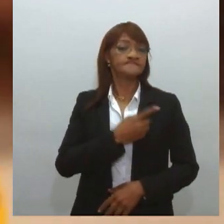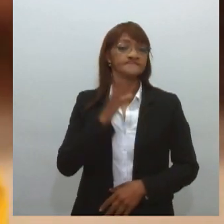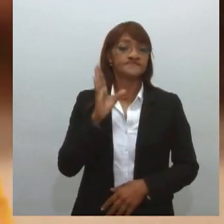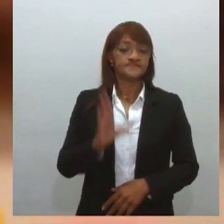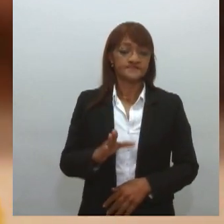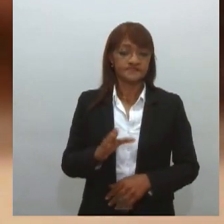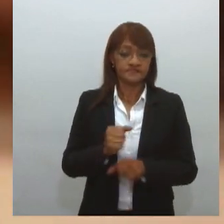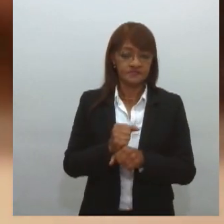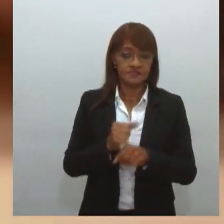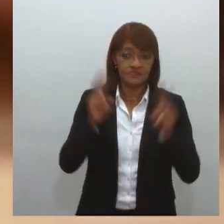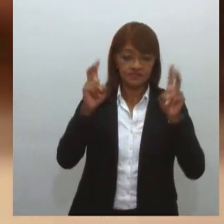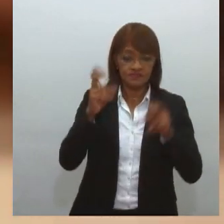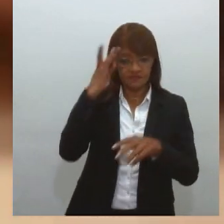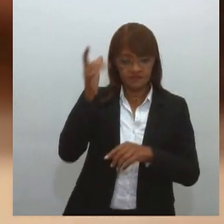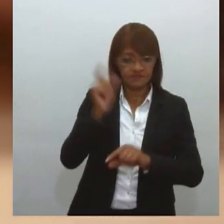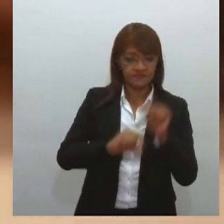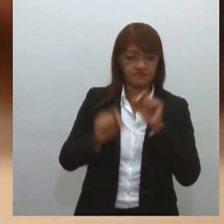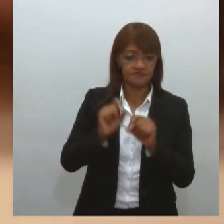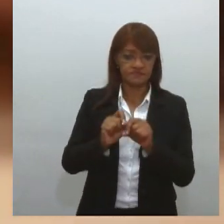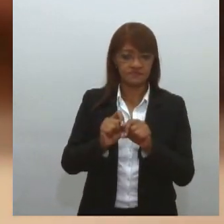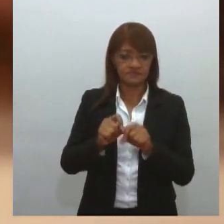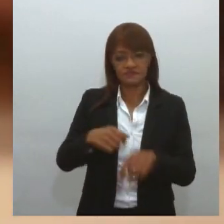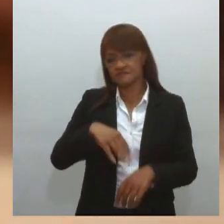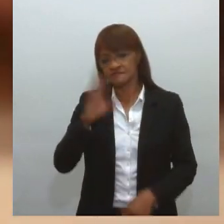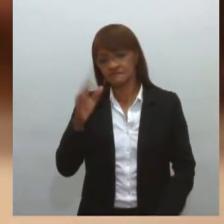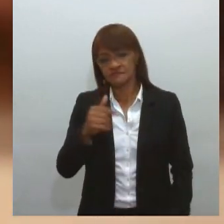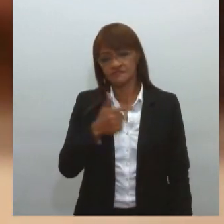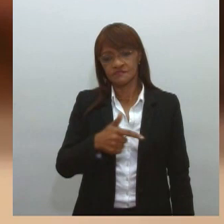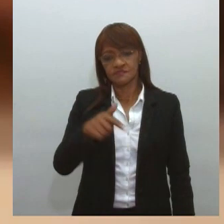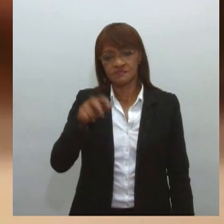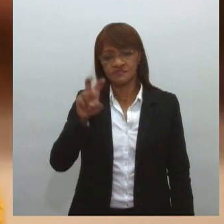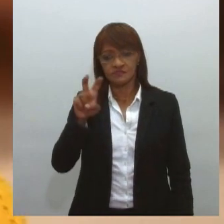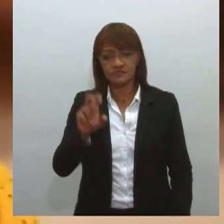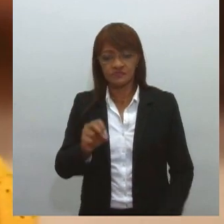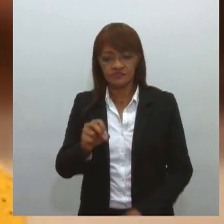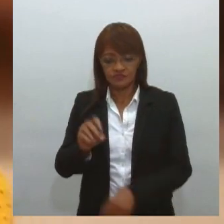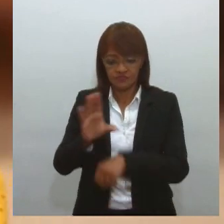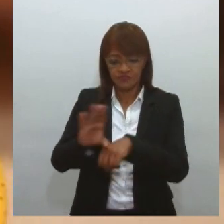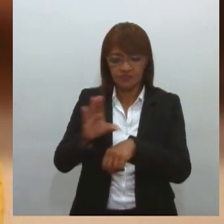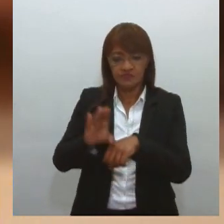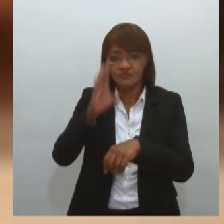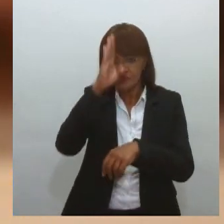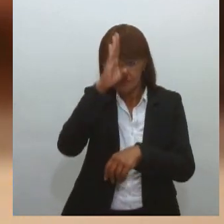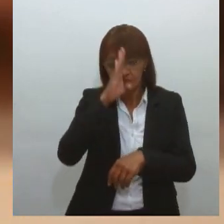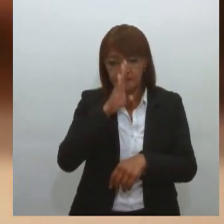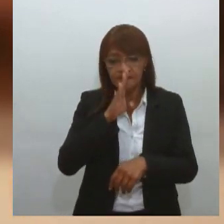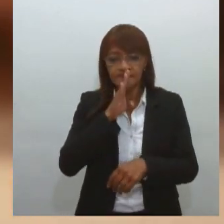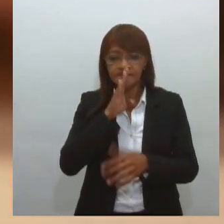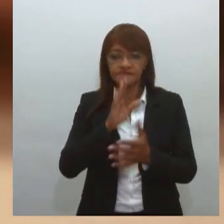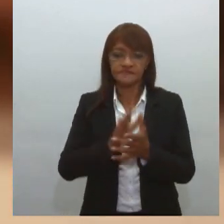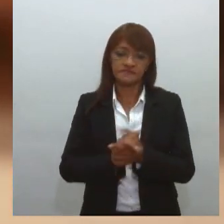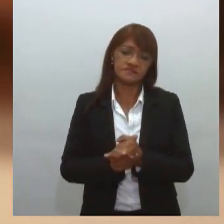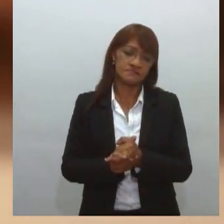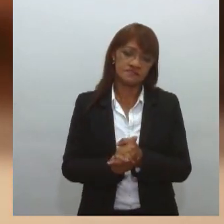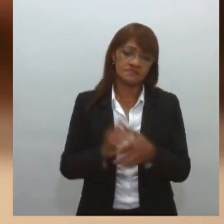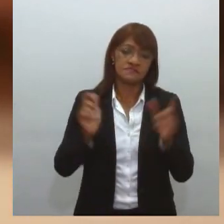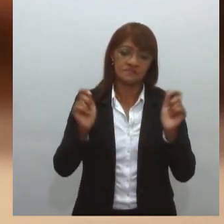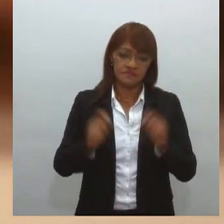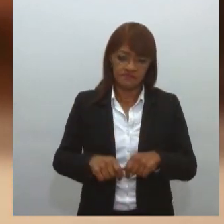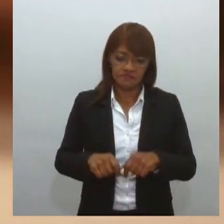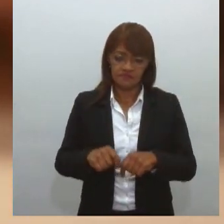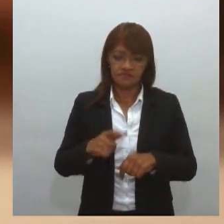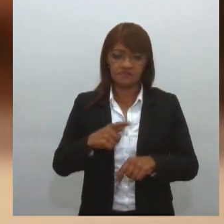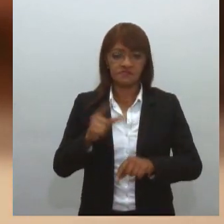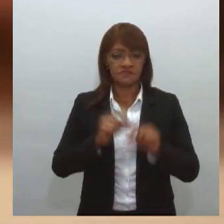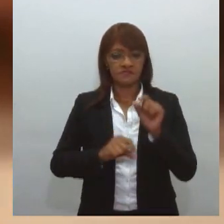municípios, ela leva mais de 250 cursos gratuitos para que esses cursos possam ser oferecidos às